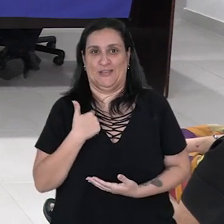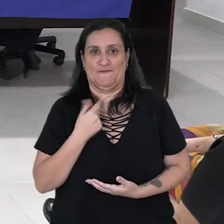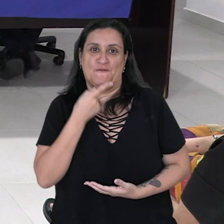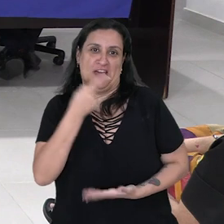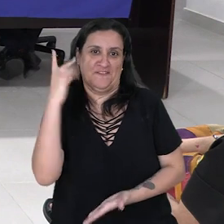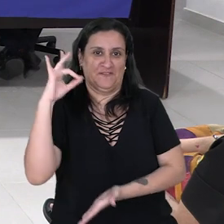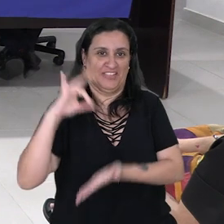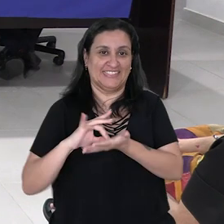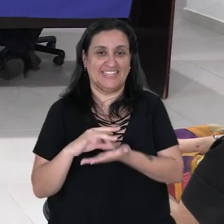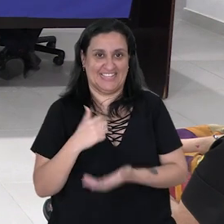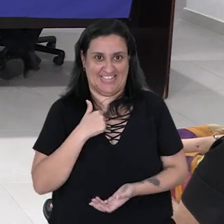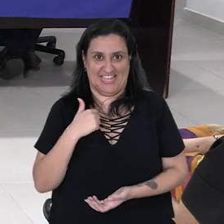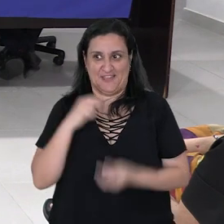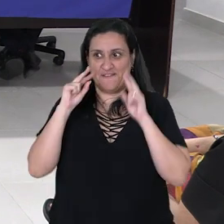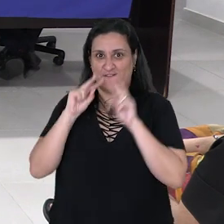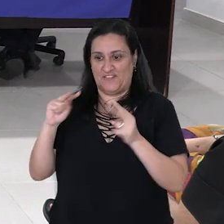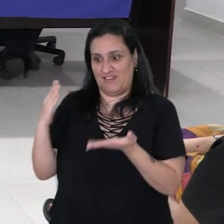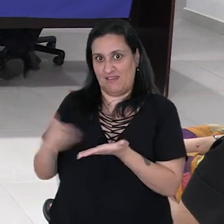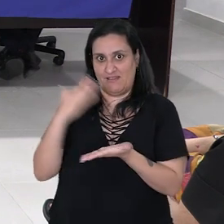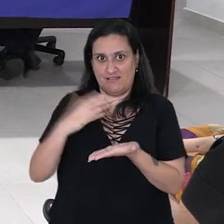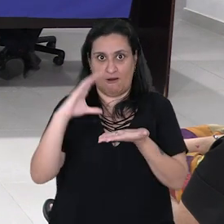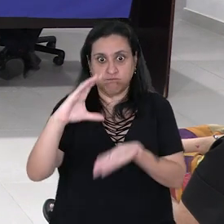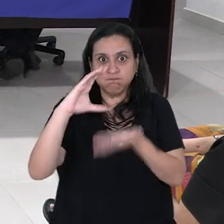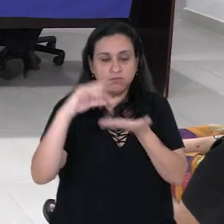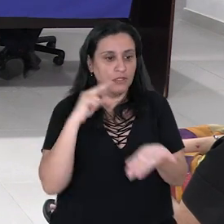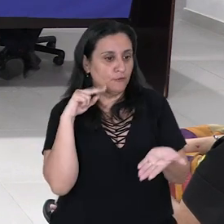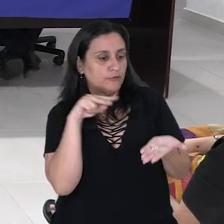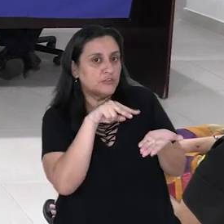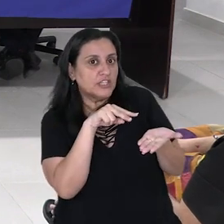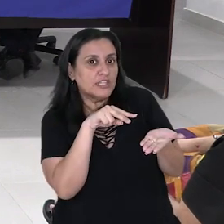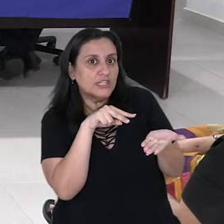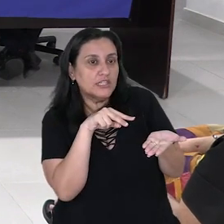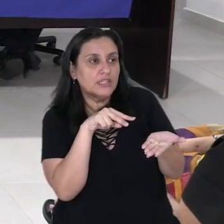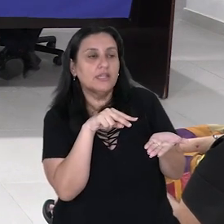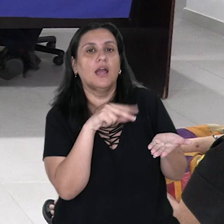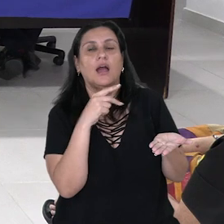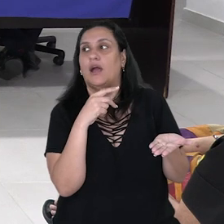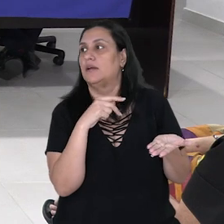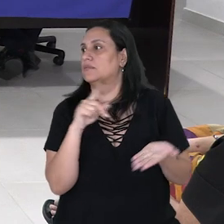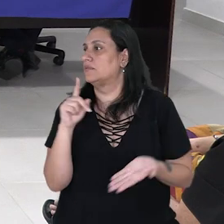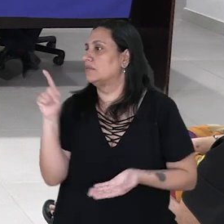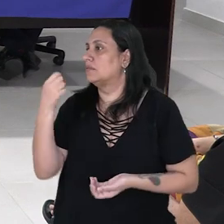Confesso que quando eu vi esses livros, quando eles chegaram, está desligado.